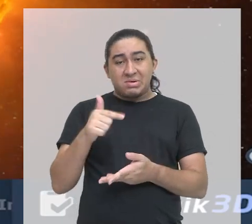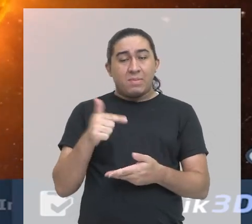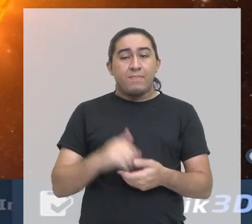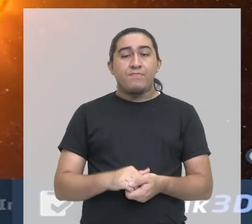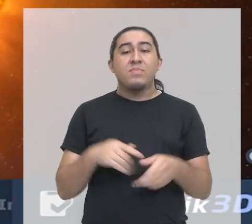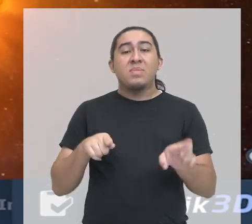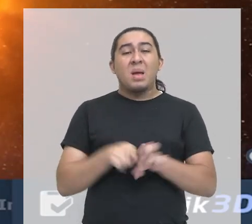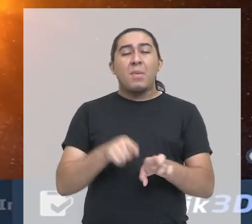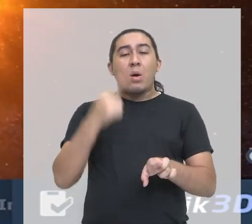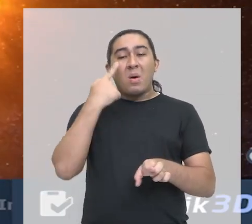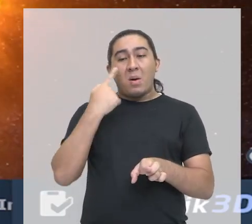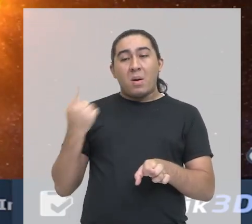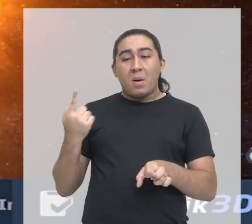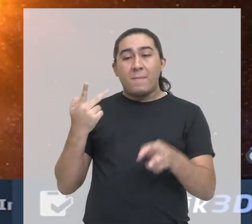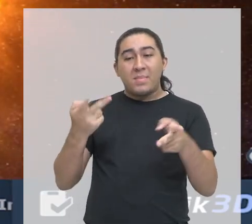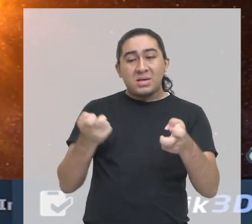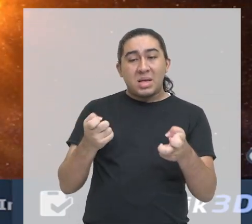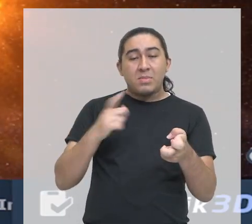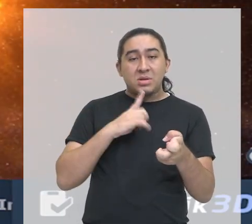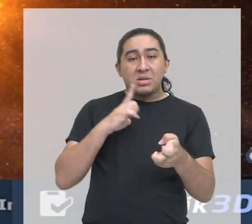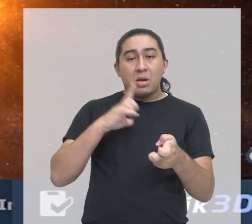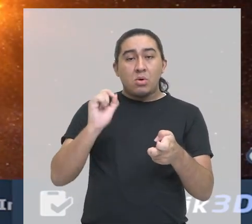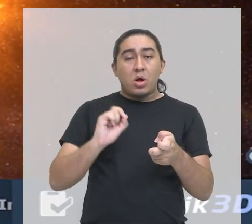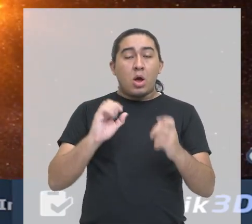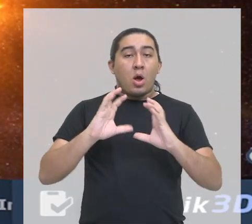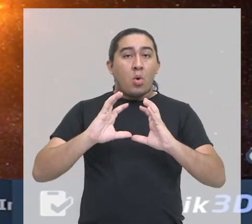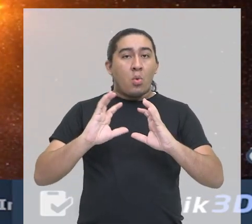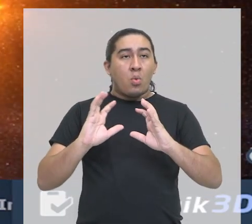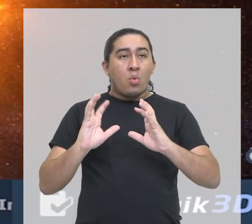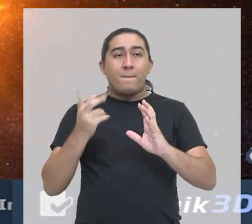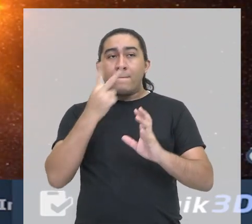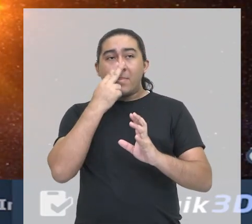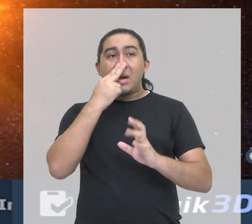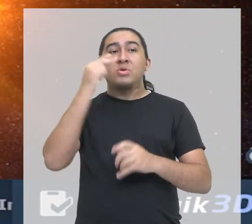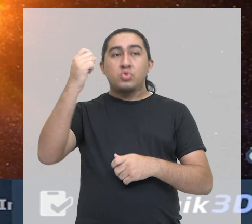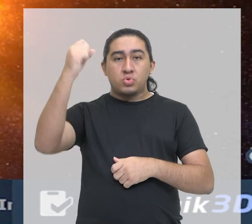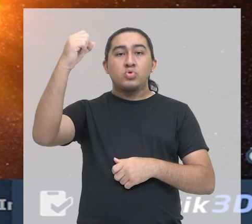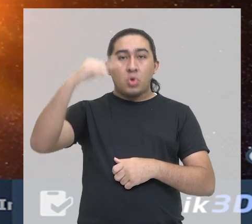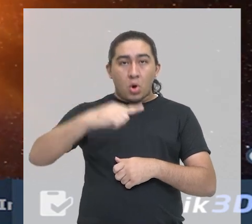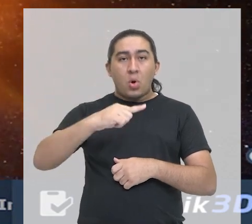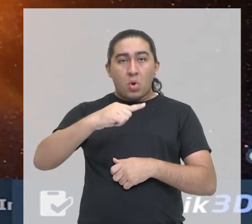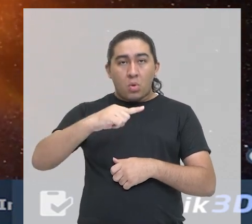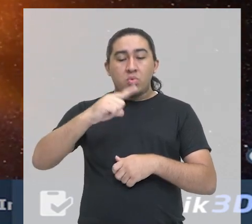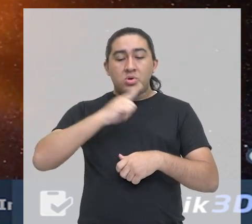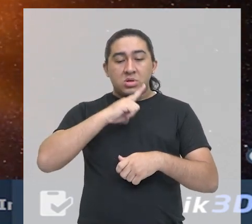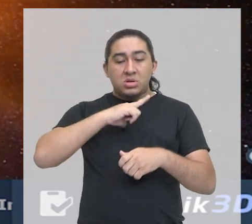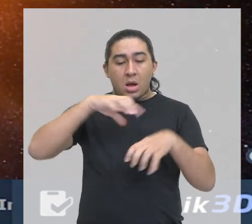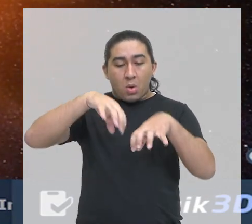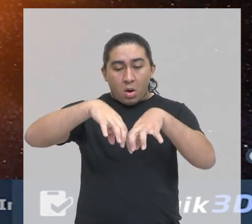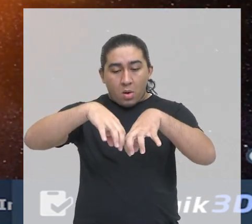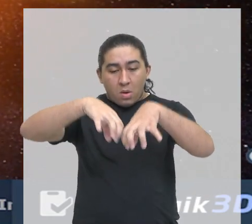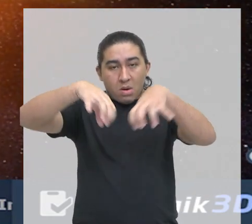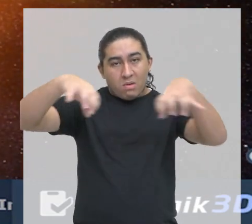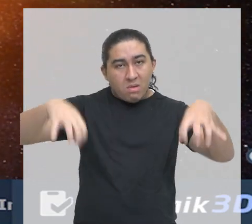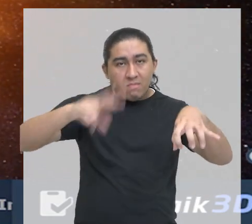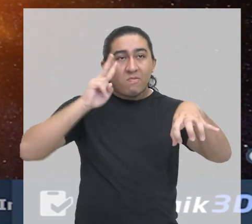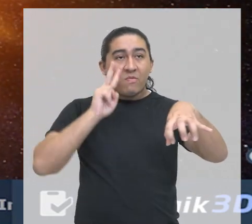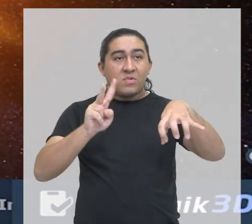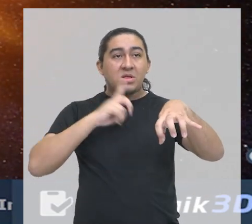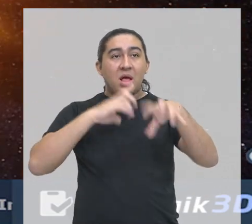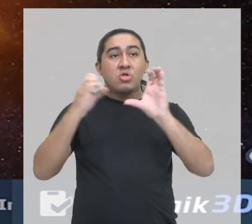em um corte para você nesse momento, como se nós tivéssemos tirado uma fatia. E aí é possível observar o núcleo